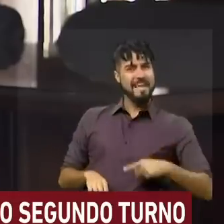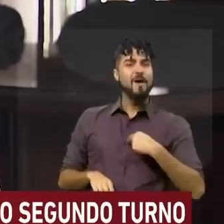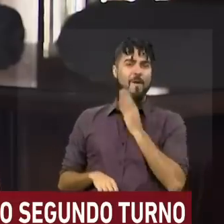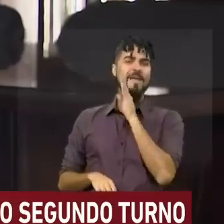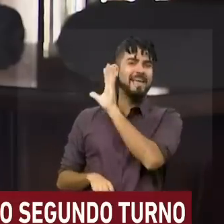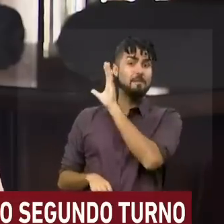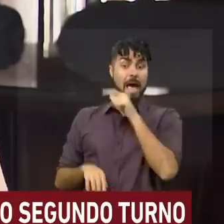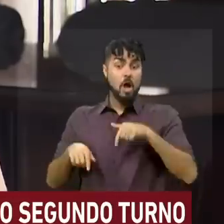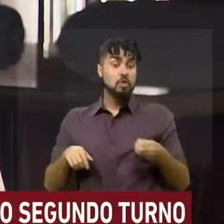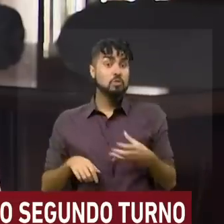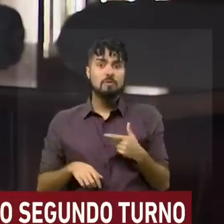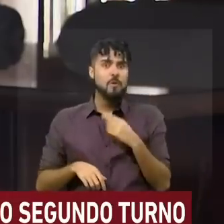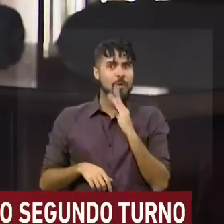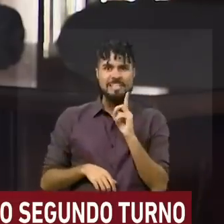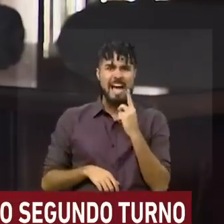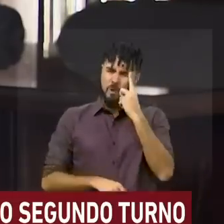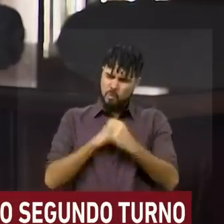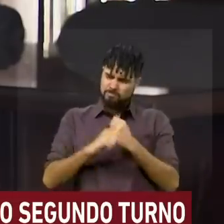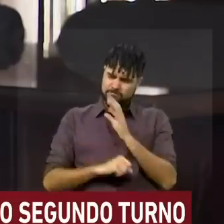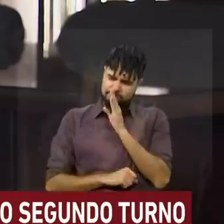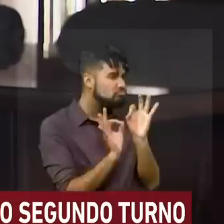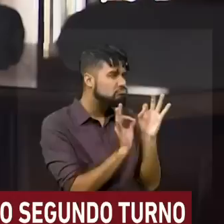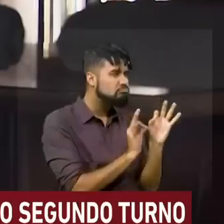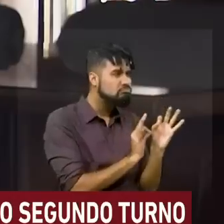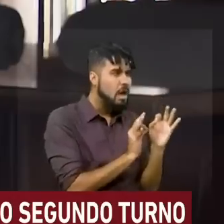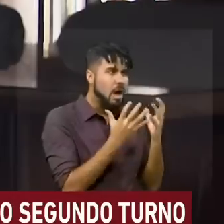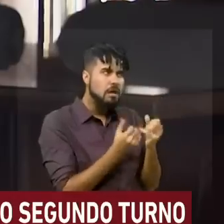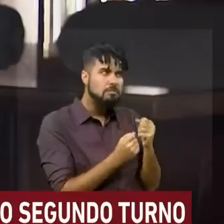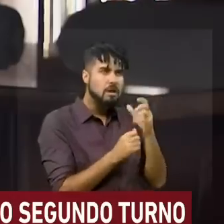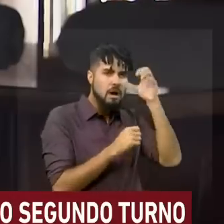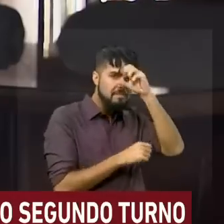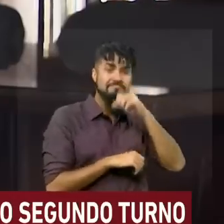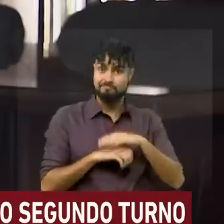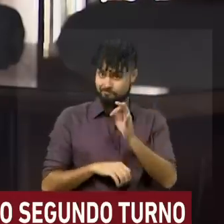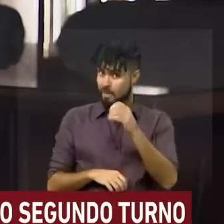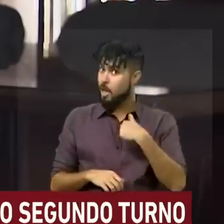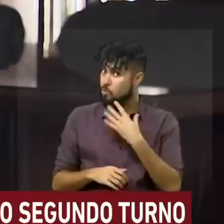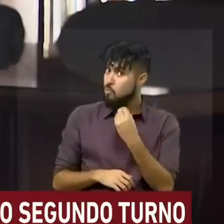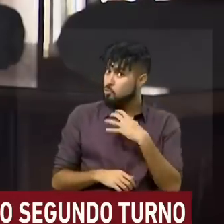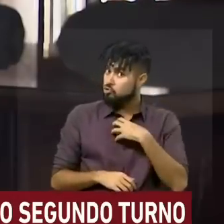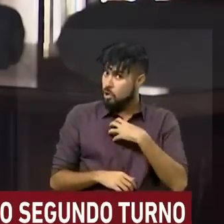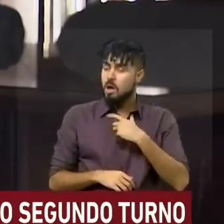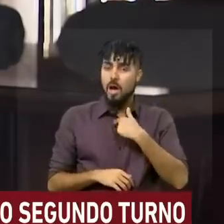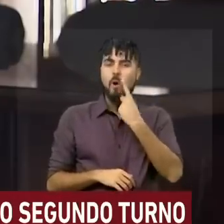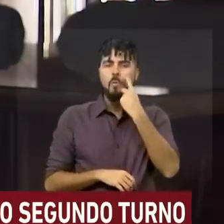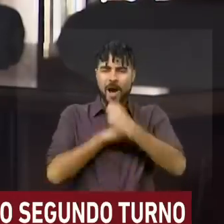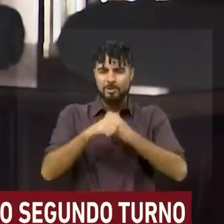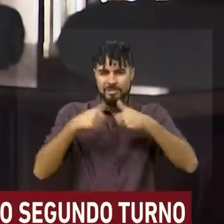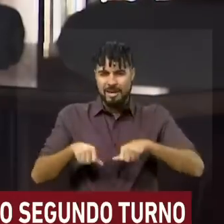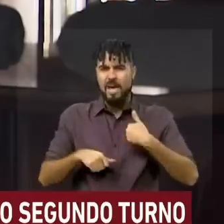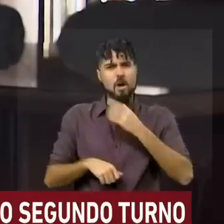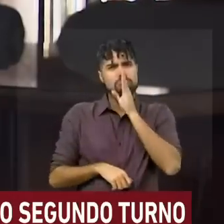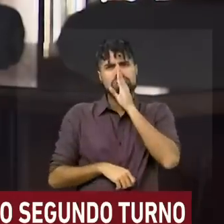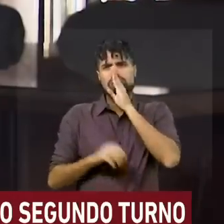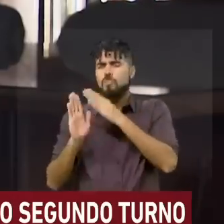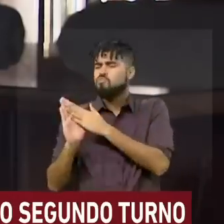e da corrupção Tornada pública nos últimos anos perdem que atribuiu aos governos do PT A Ascensão do presidente Jair bolsonaro e os problemas